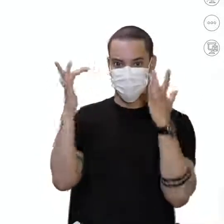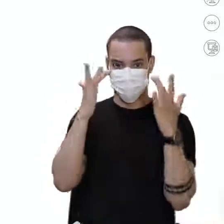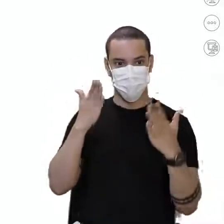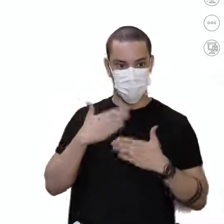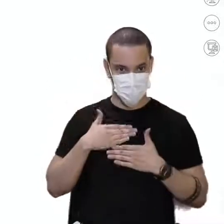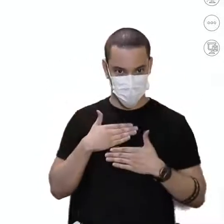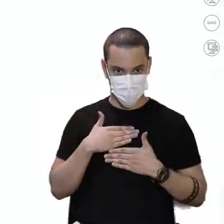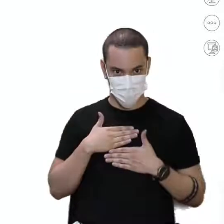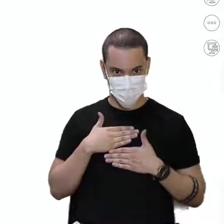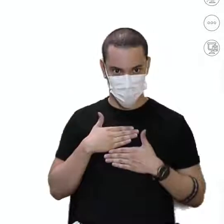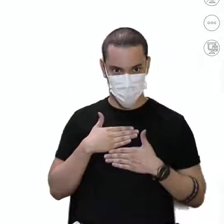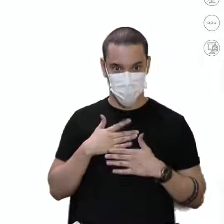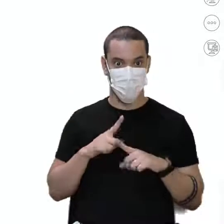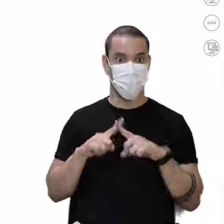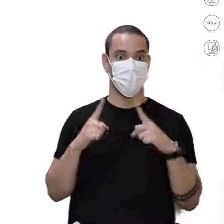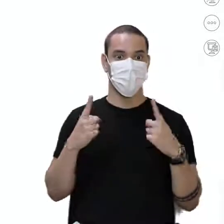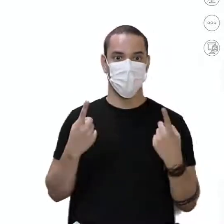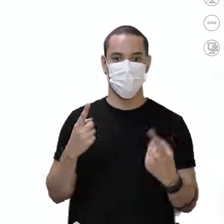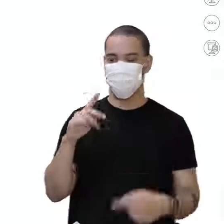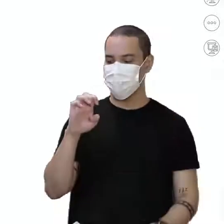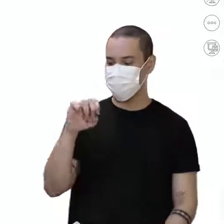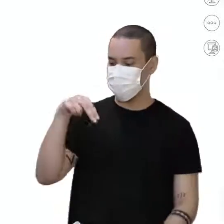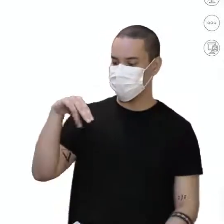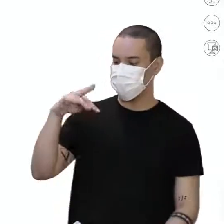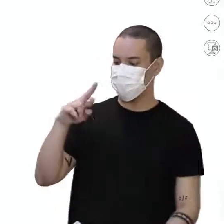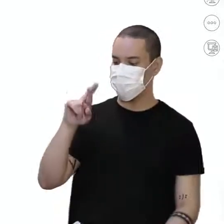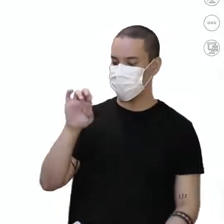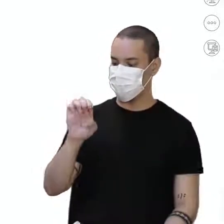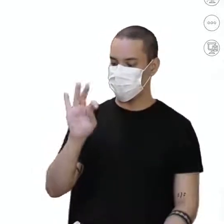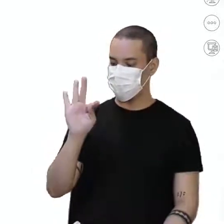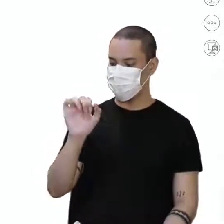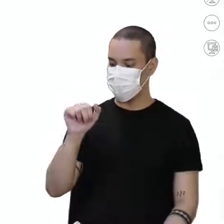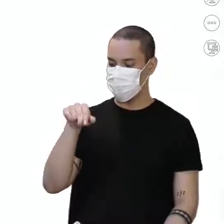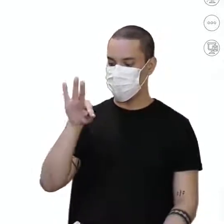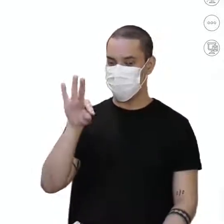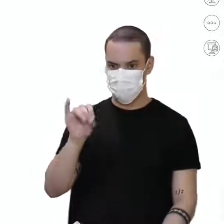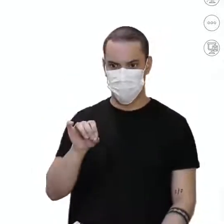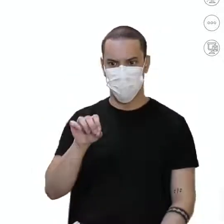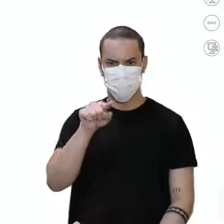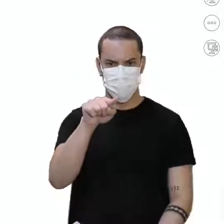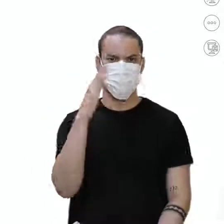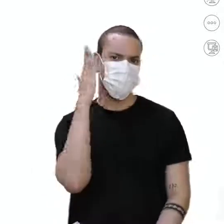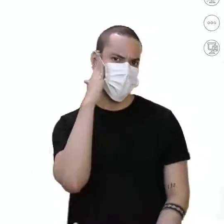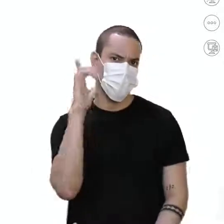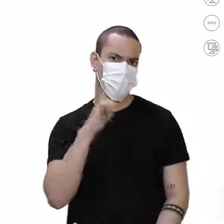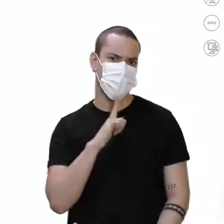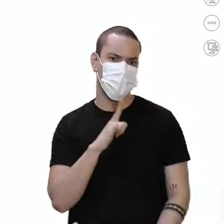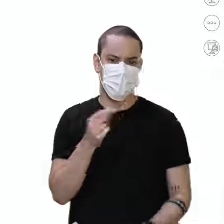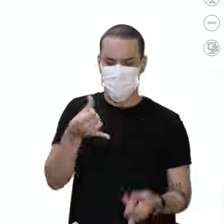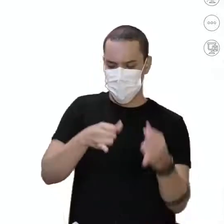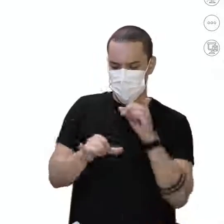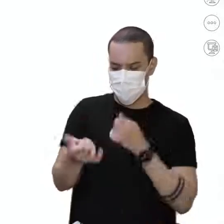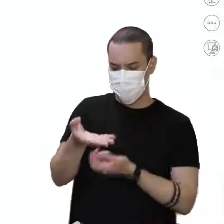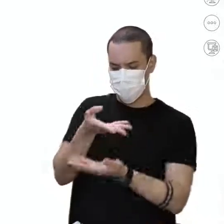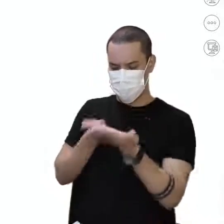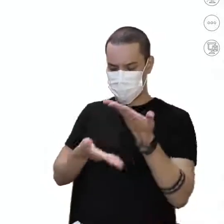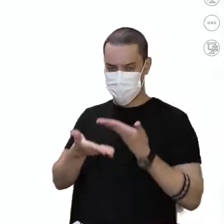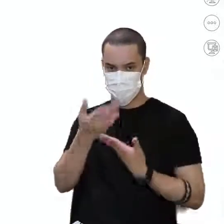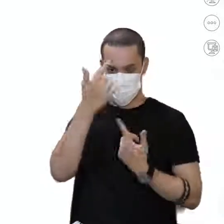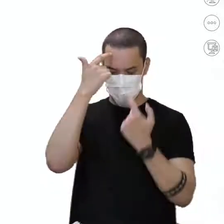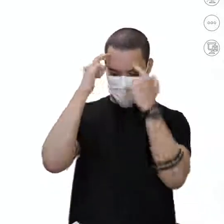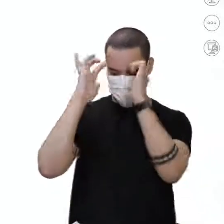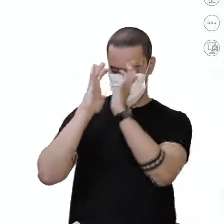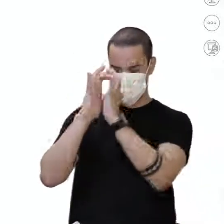with you. Entretanto, olha o contraste aí. Entretanto, você sabia que tem muitas químicas correndo pelo